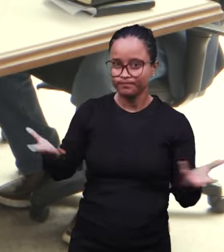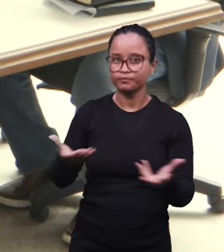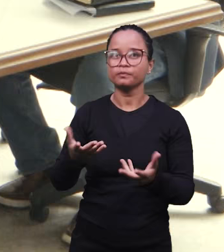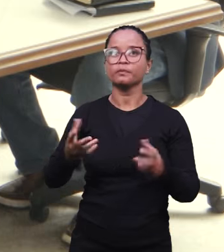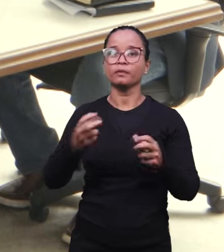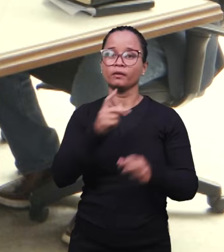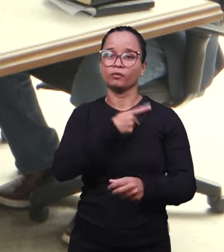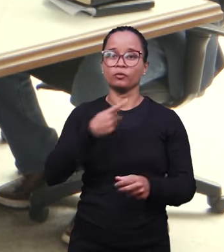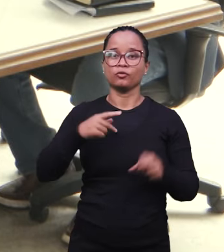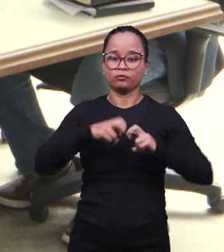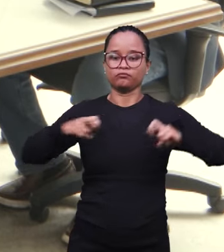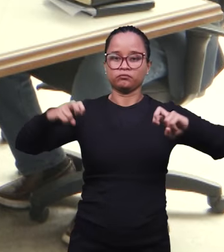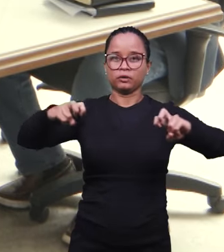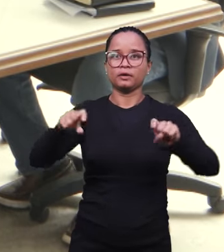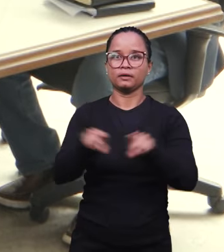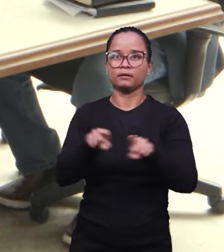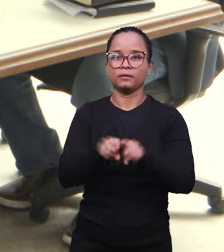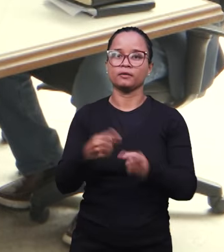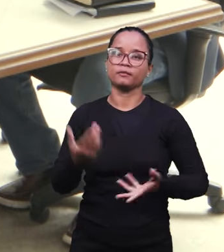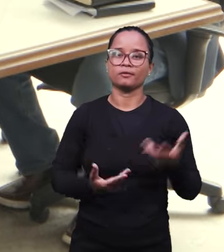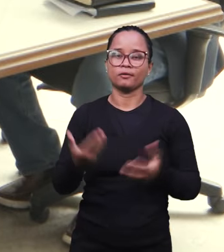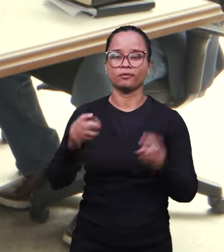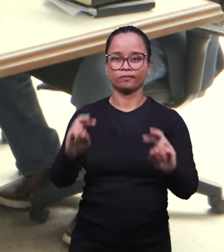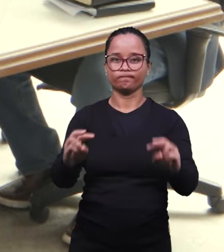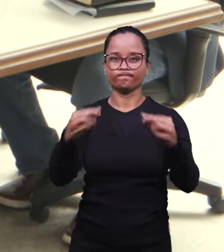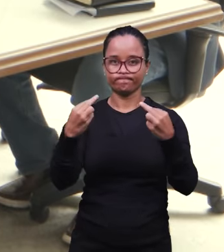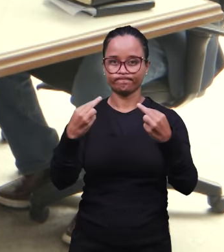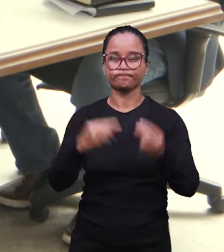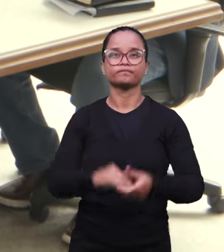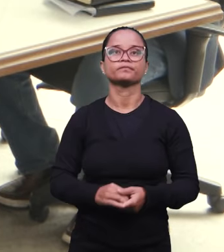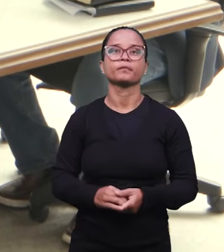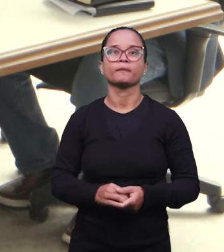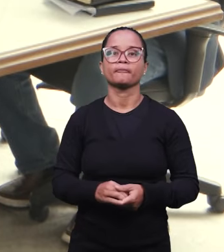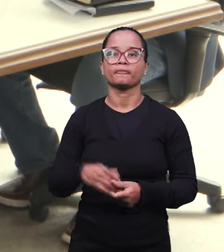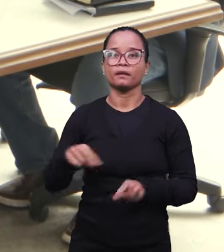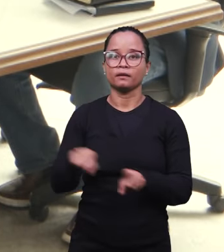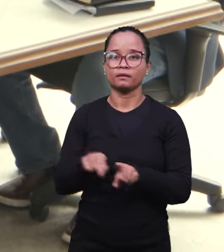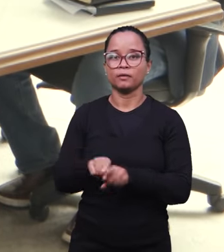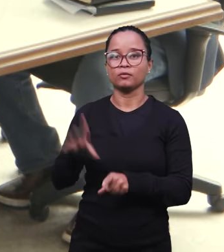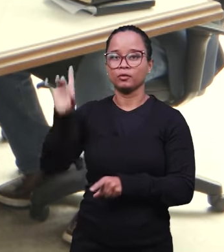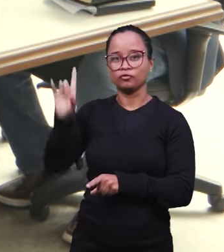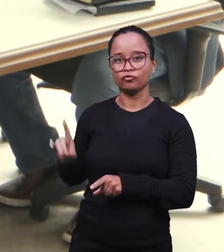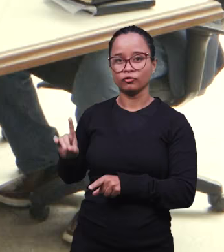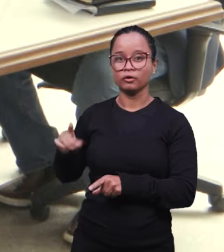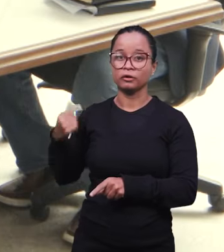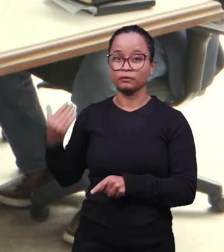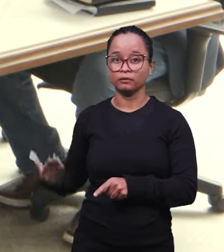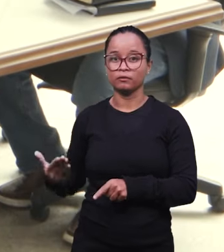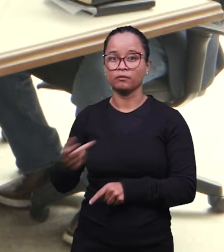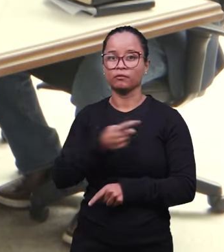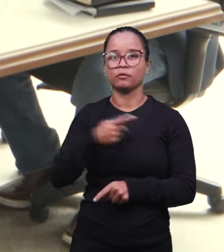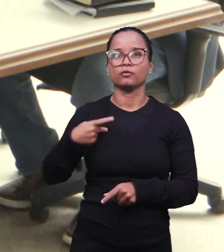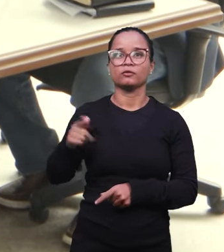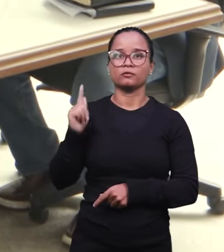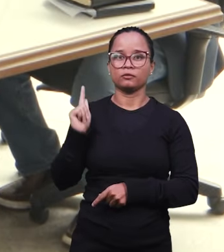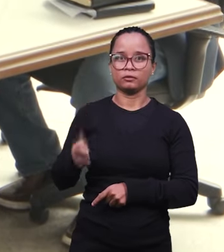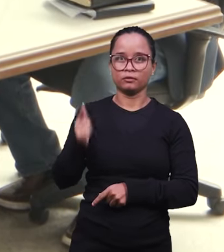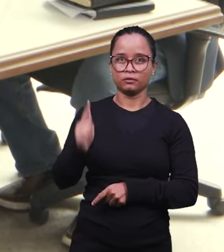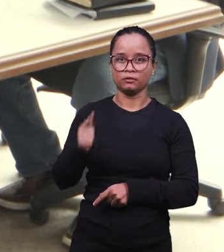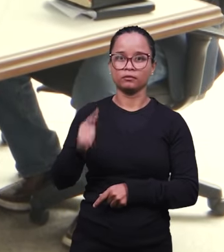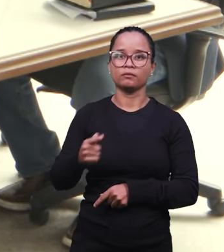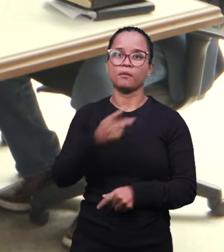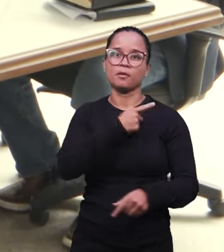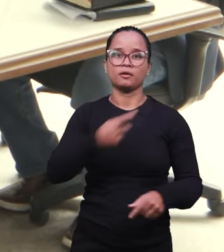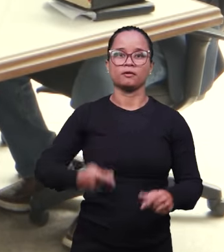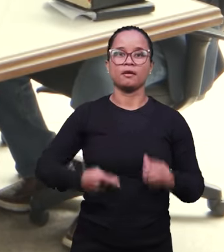nossos irmãos, todos os ouvintes. Também temos aqui do meu lado, aliás, do meu lado direito, né? O pastor Gedeuti Gueiros, presidente da